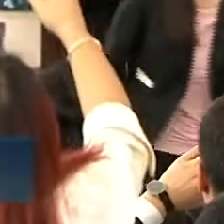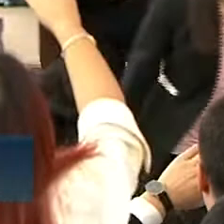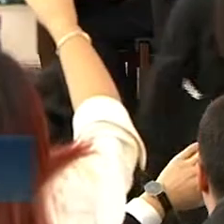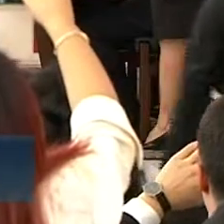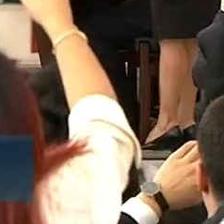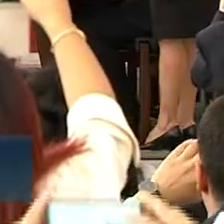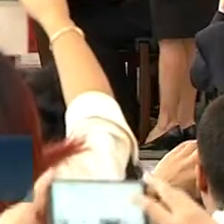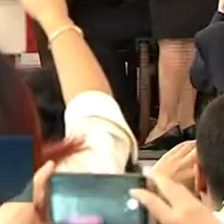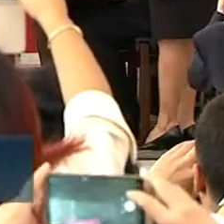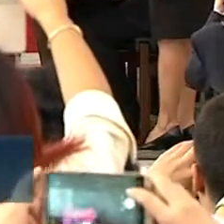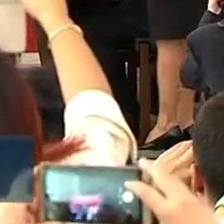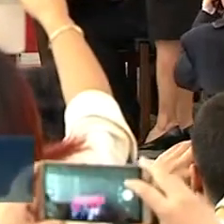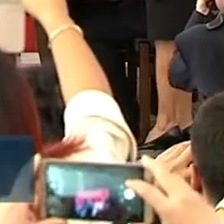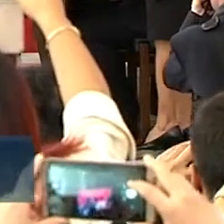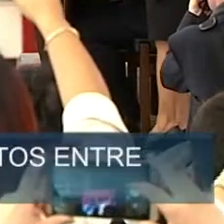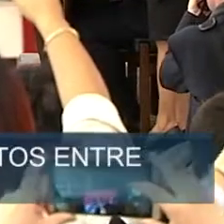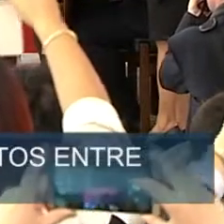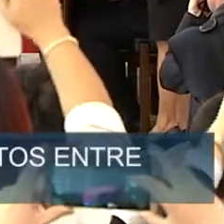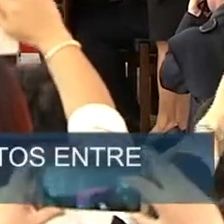Acordo, acordo. Tá bom?